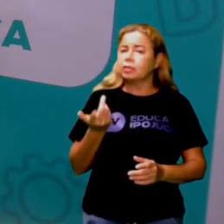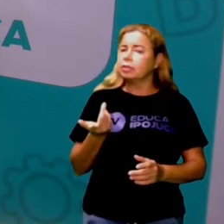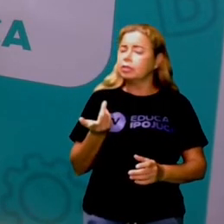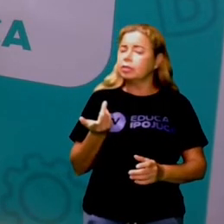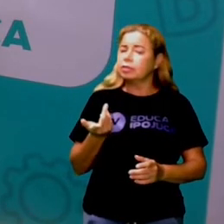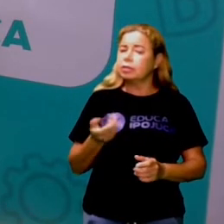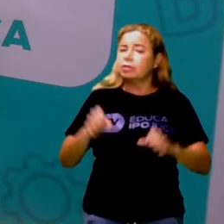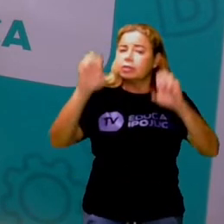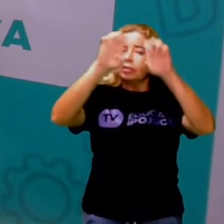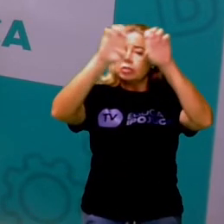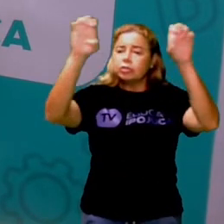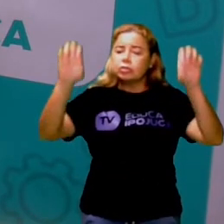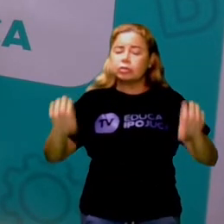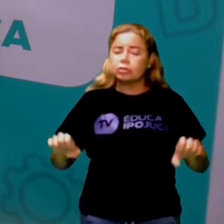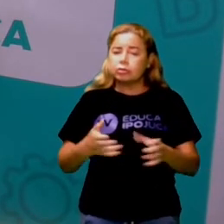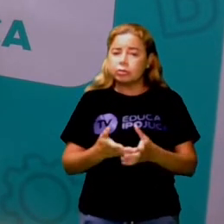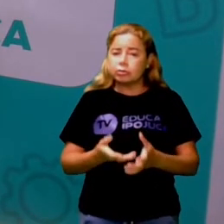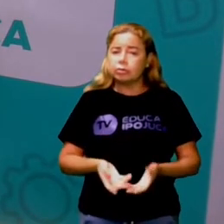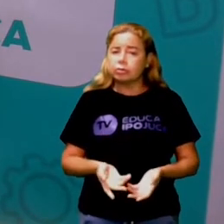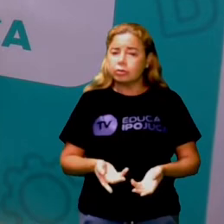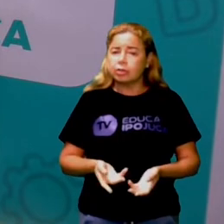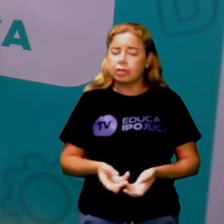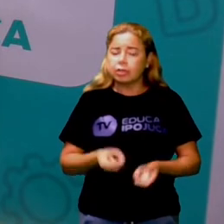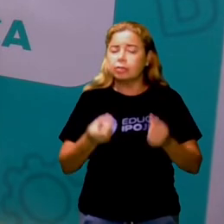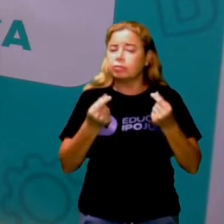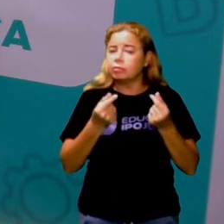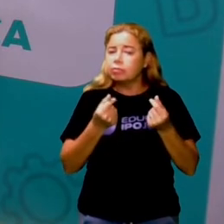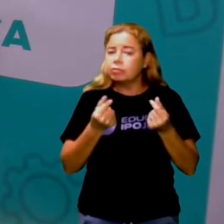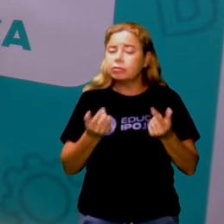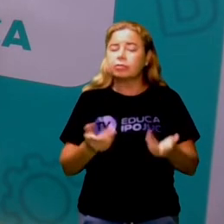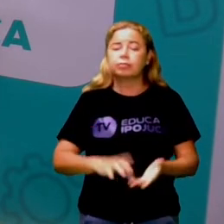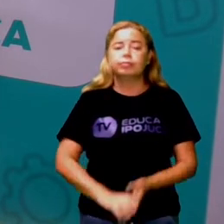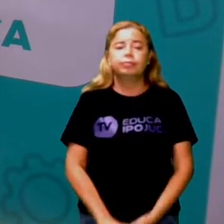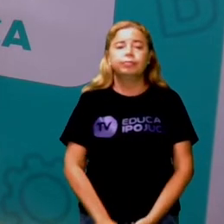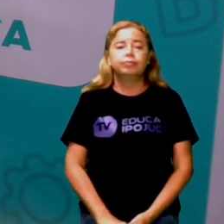nosso sistema monetário, tá certo?